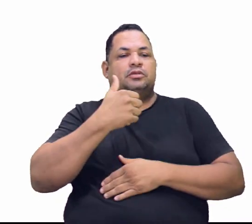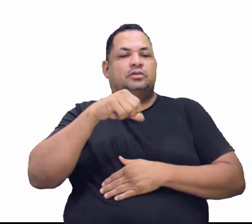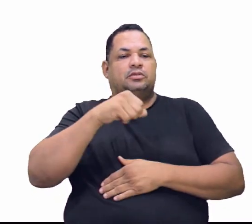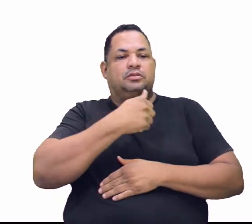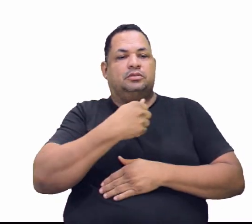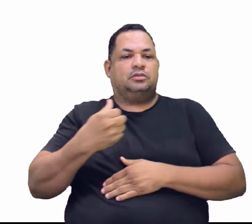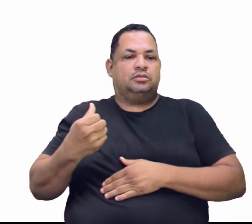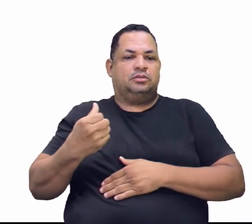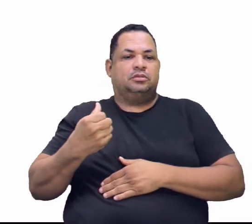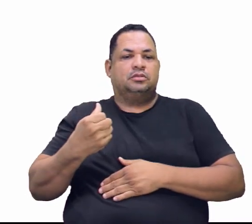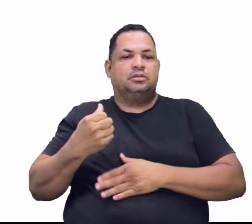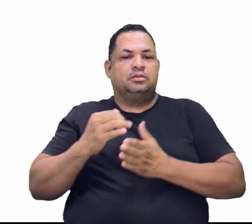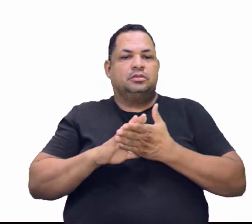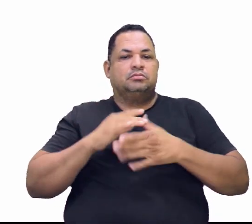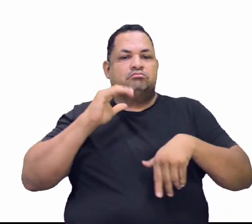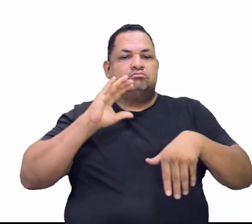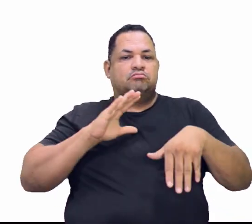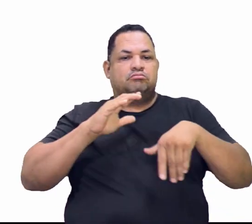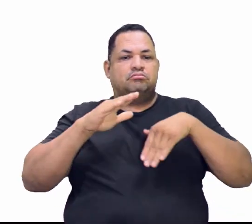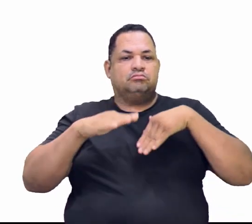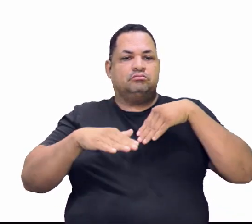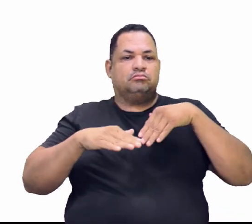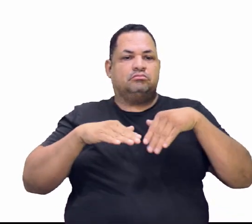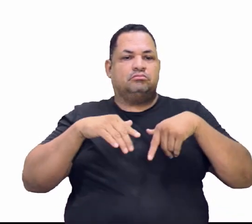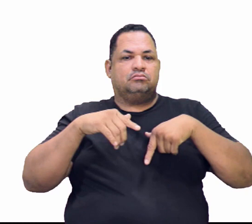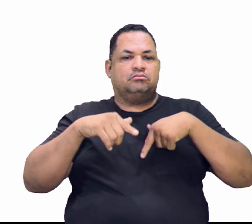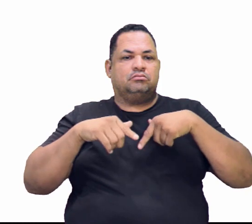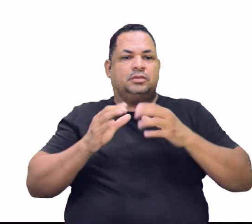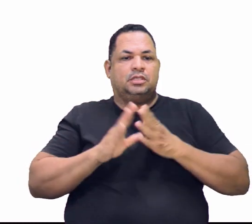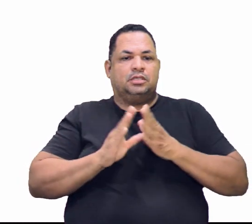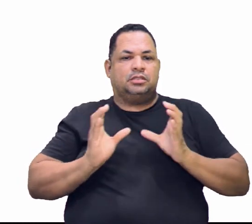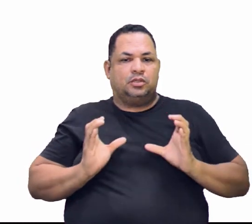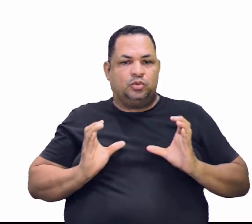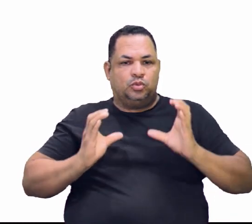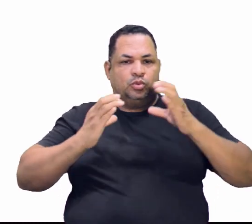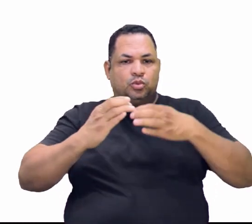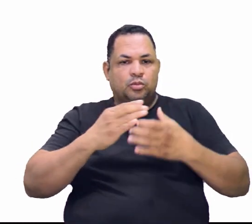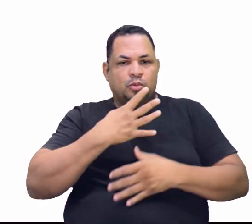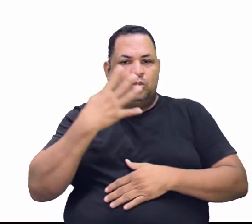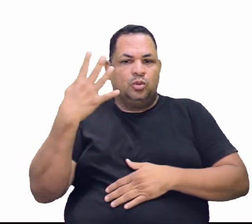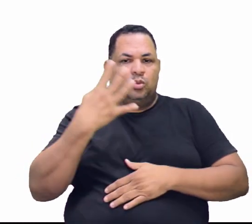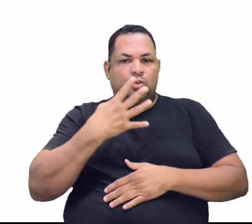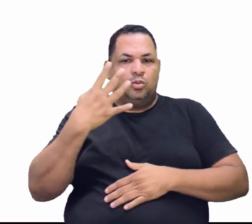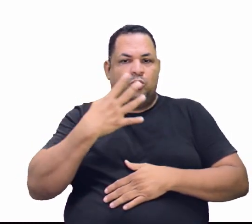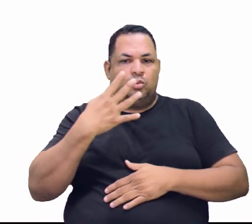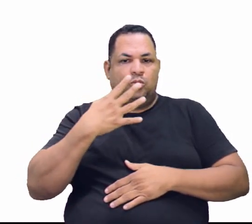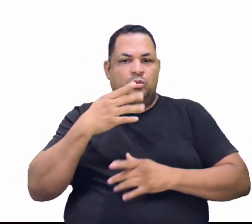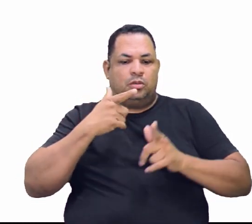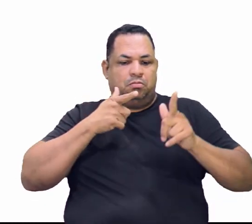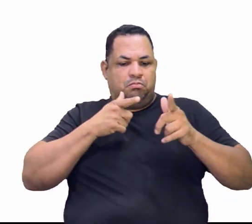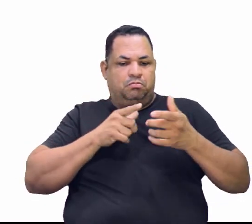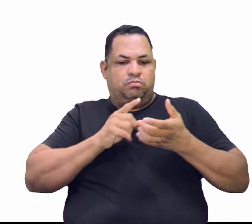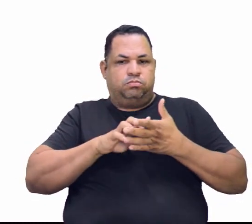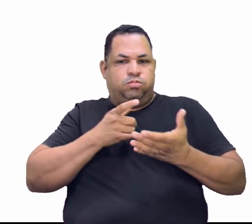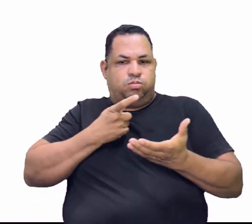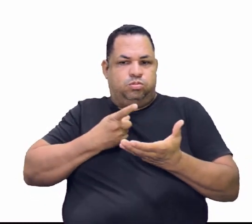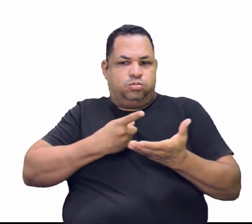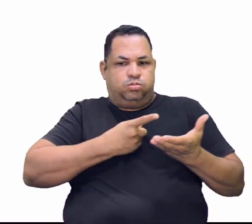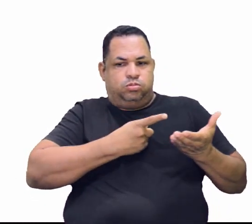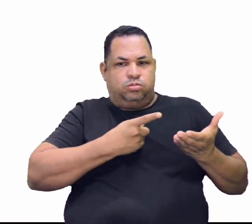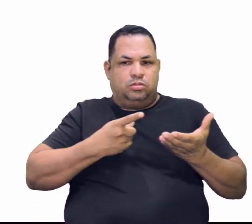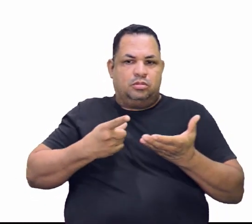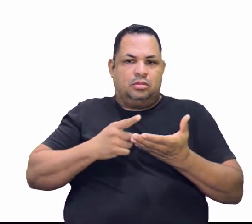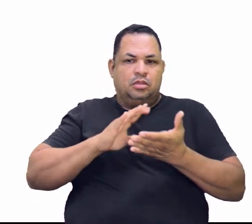1916, ele vai servir o 4º grupo de artilharia lá no Pará. A